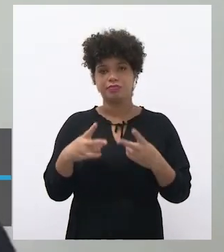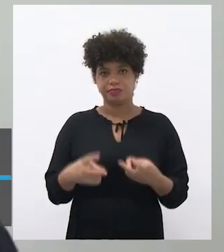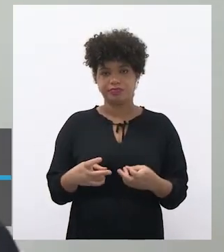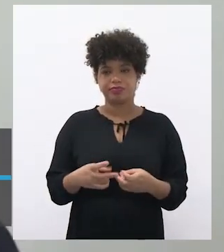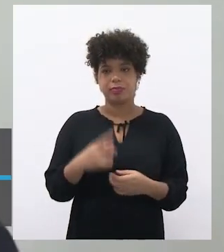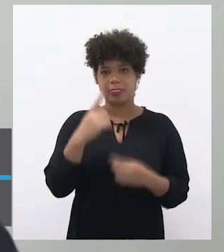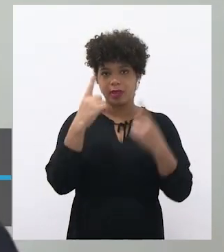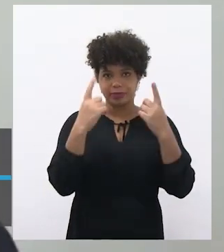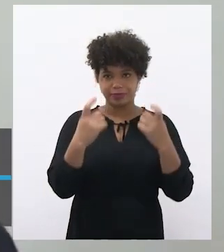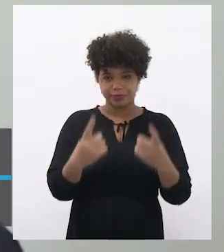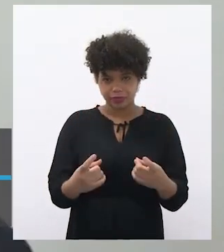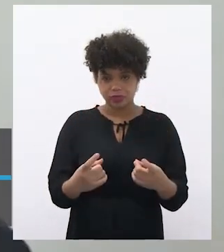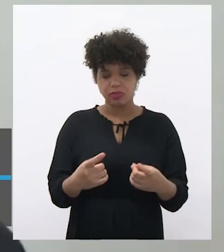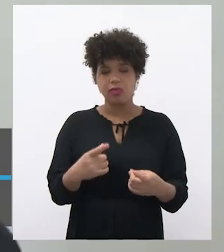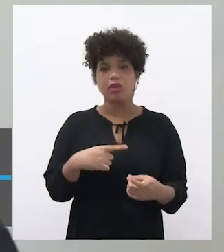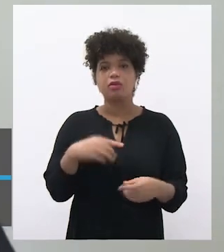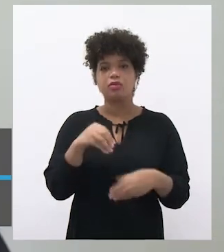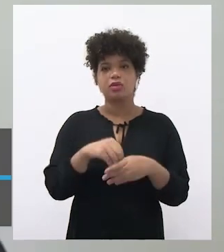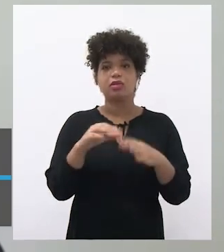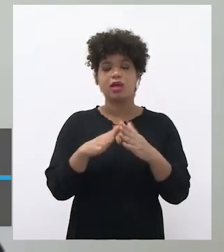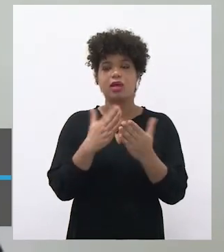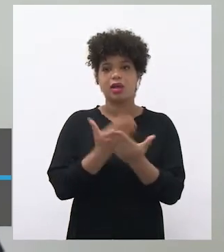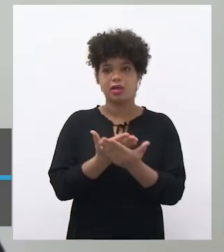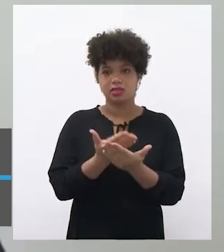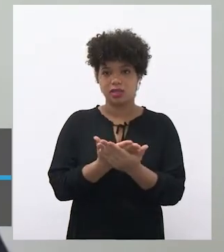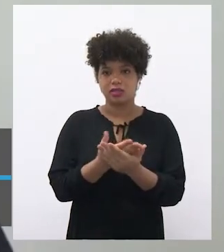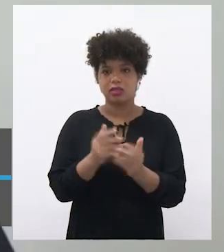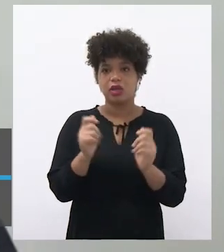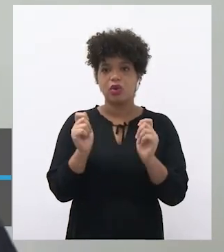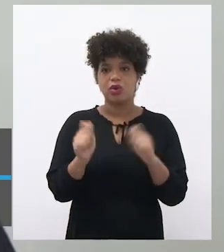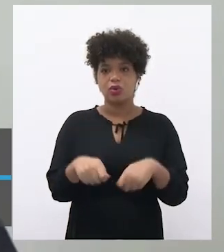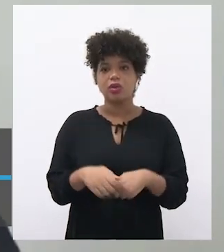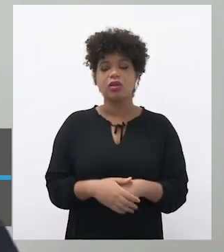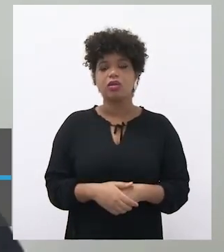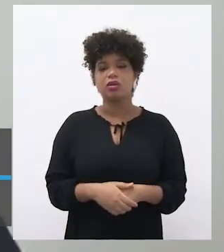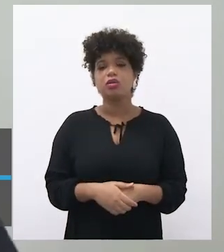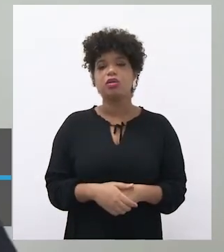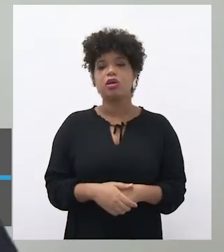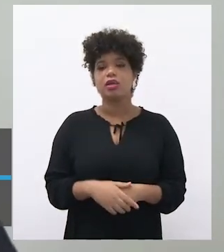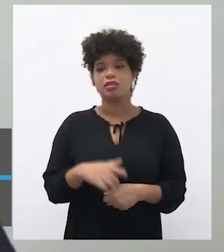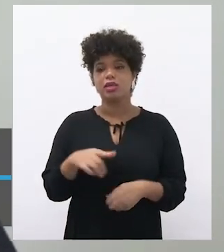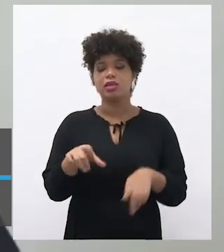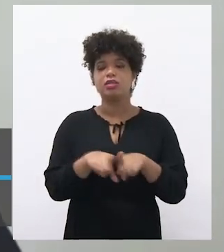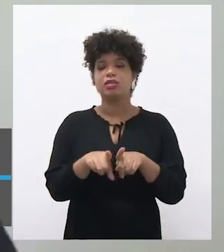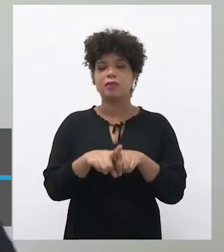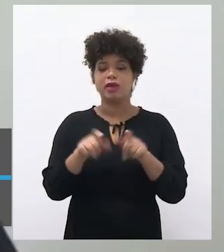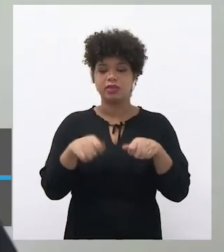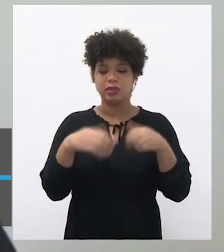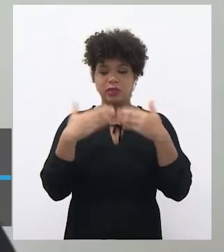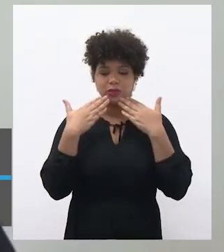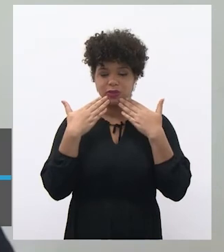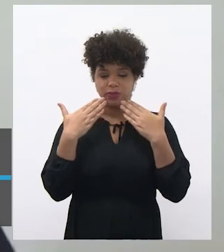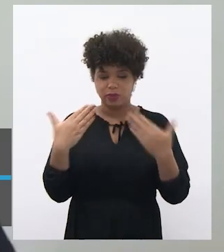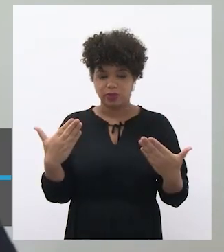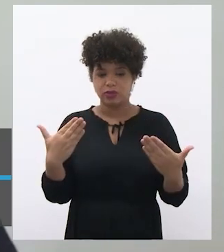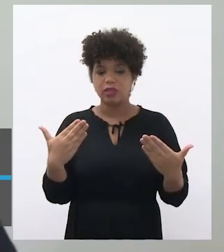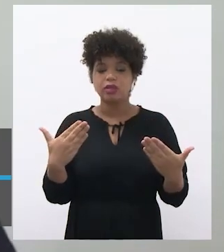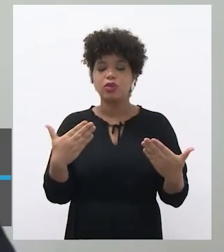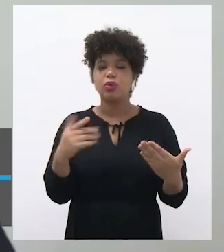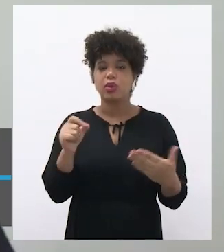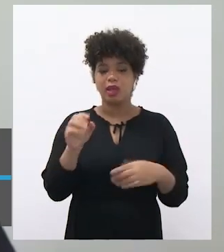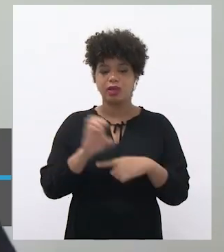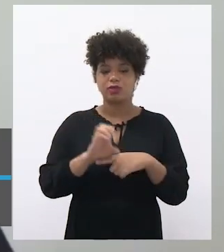né, das várias medidas protetivas de urgência que podem aí determinar o afastamento dos agressores do lar